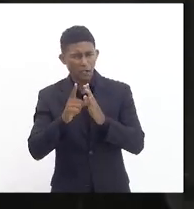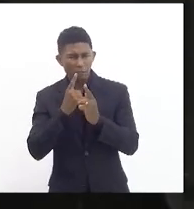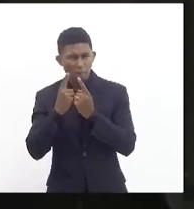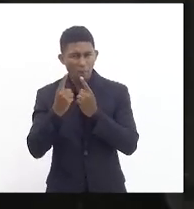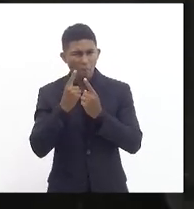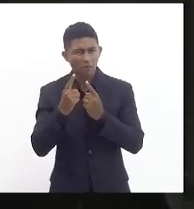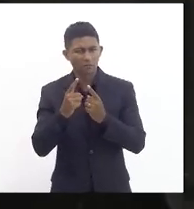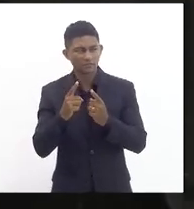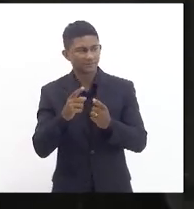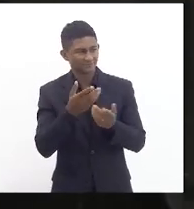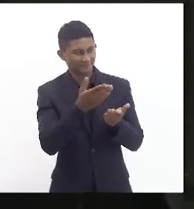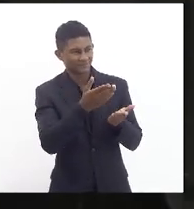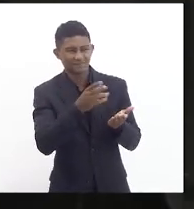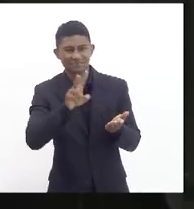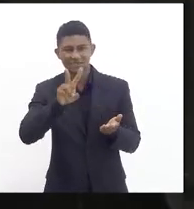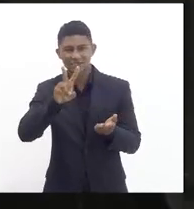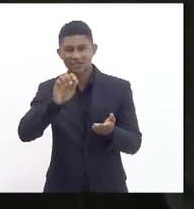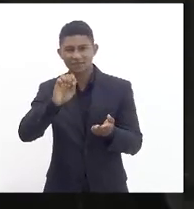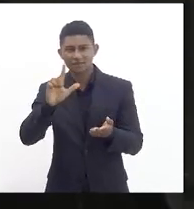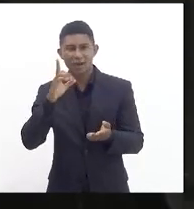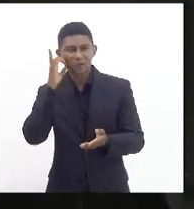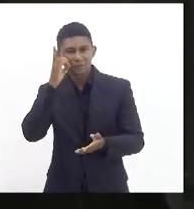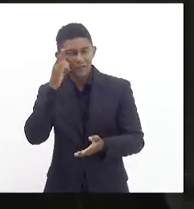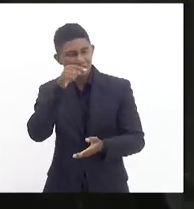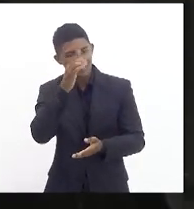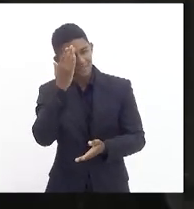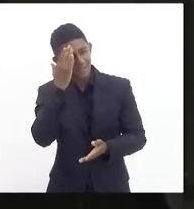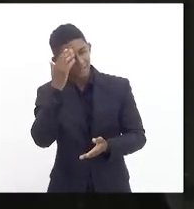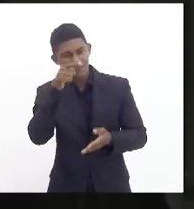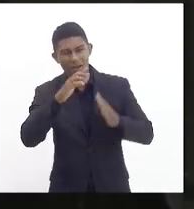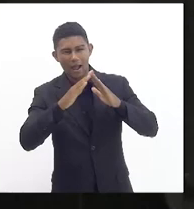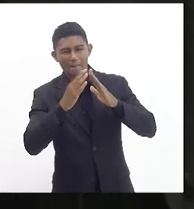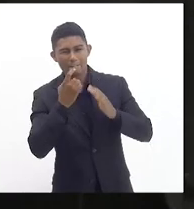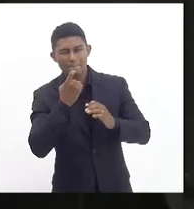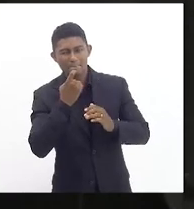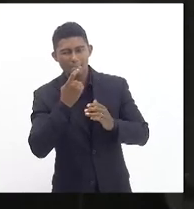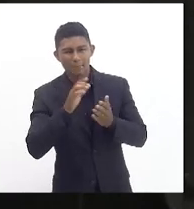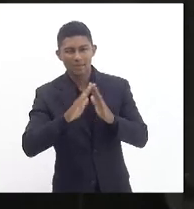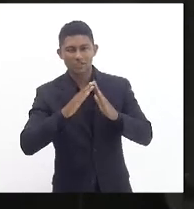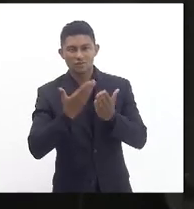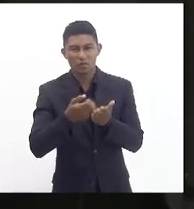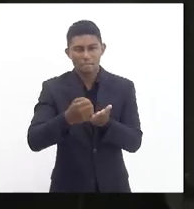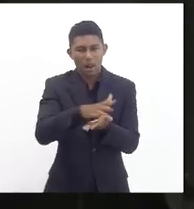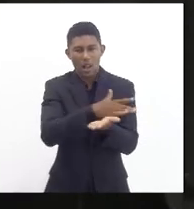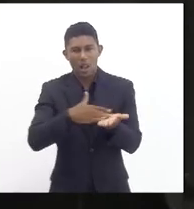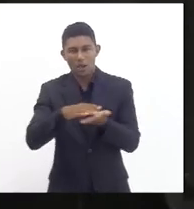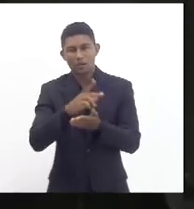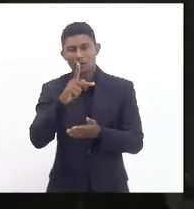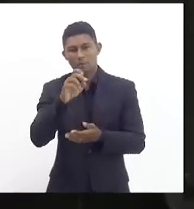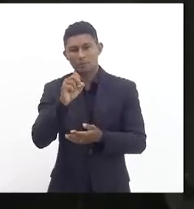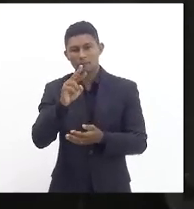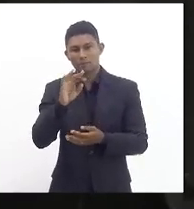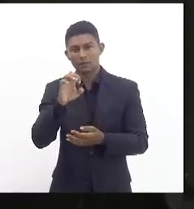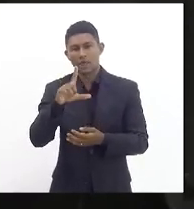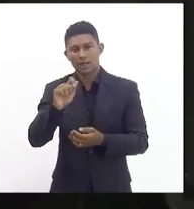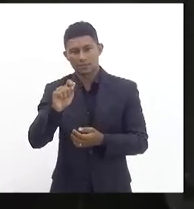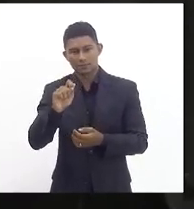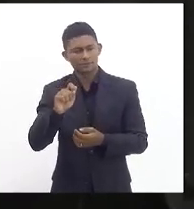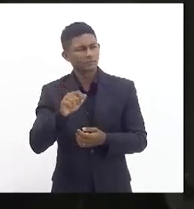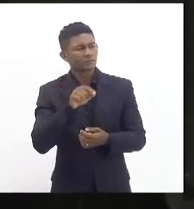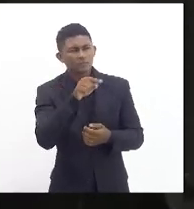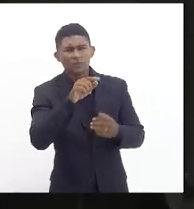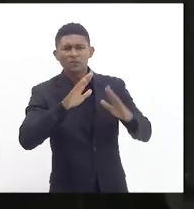quase limite com a Portela, né, que as escolas não combinam entre si os temas que vão